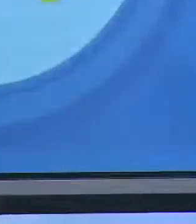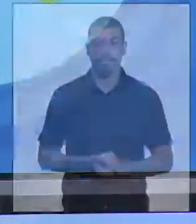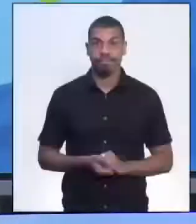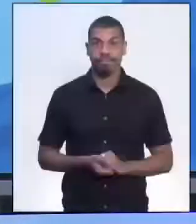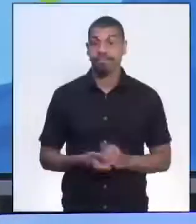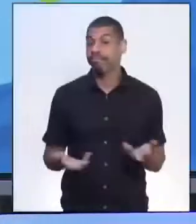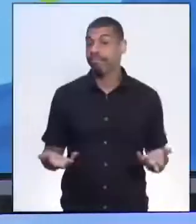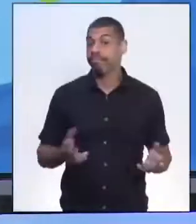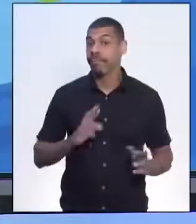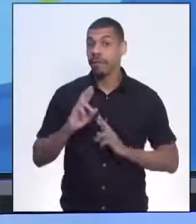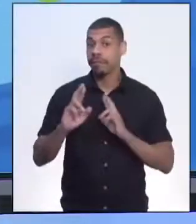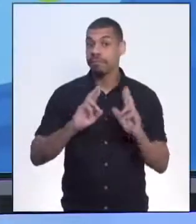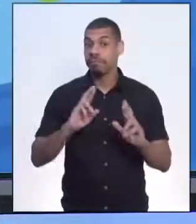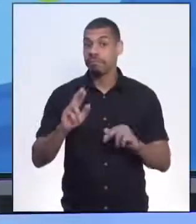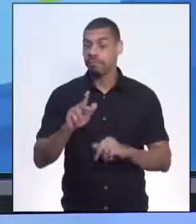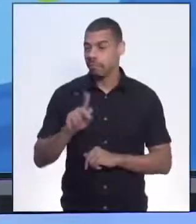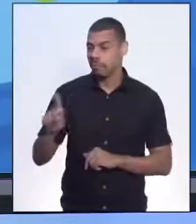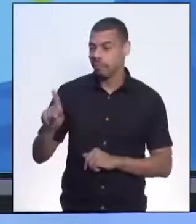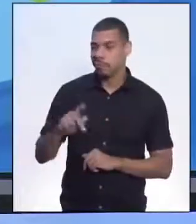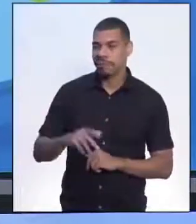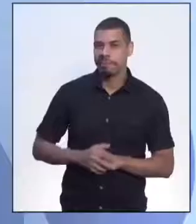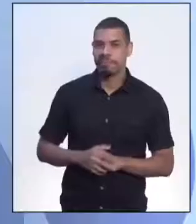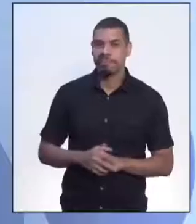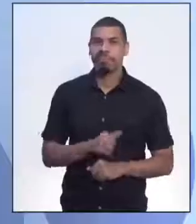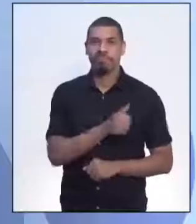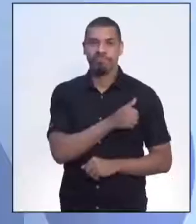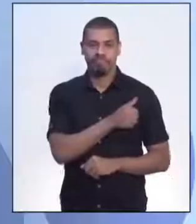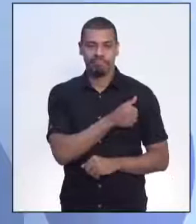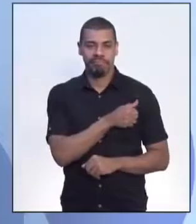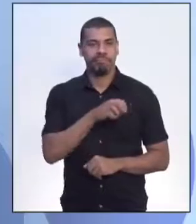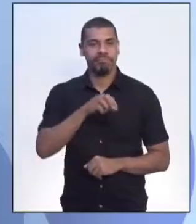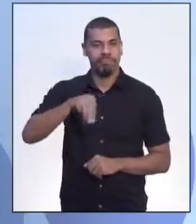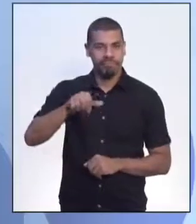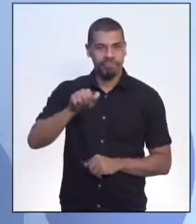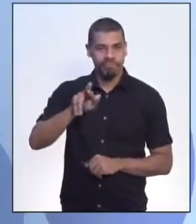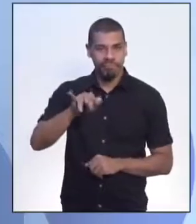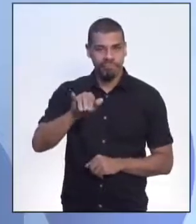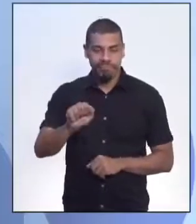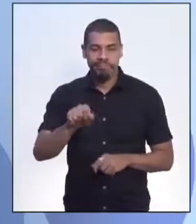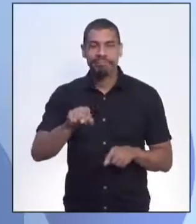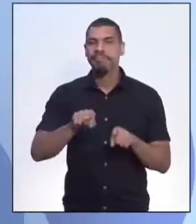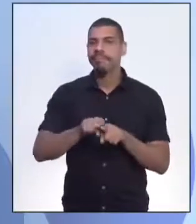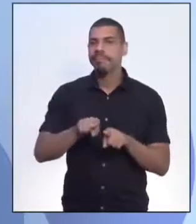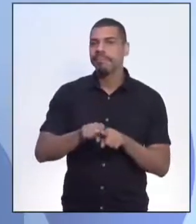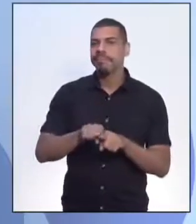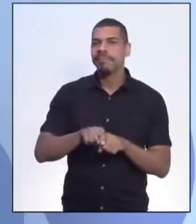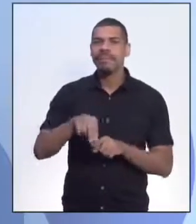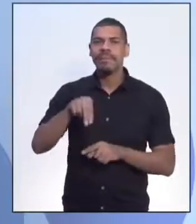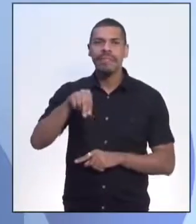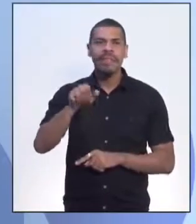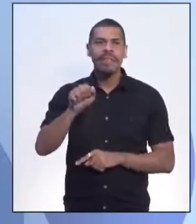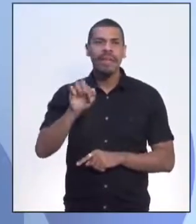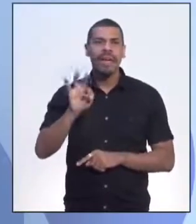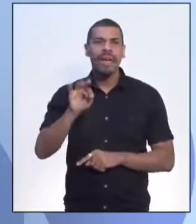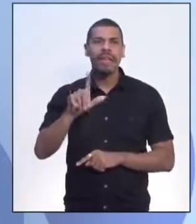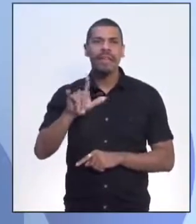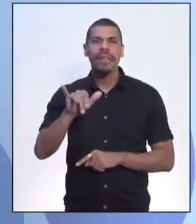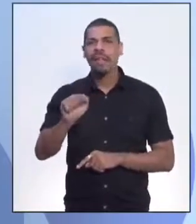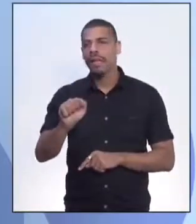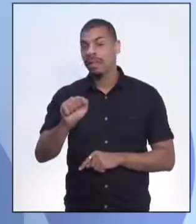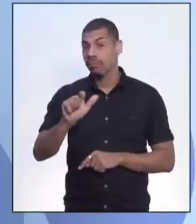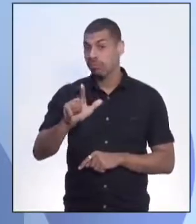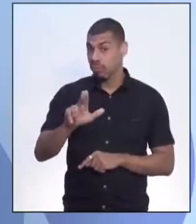E as respostas, Ed? Vamos lá. Maria Fernanda respondeu and so. A Natália and after then. E o Luiz